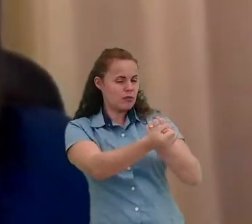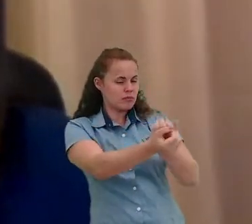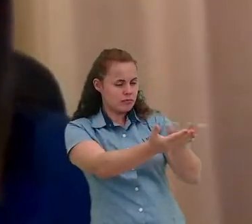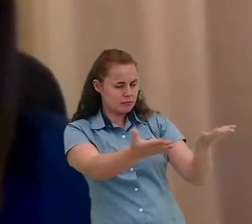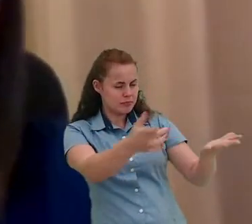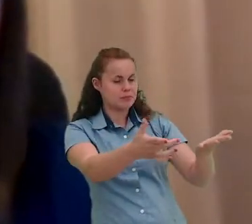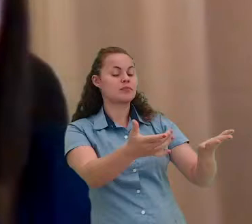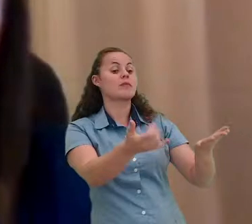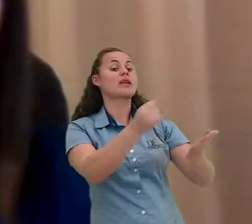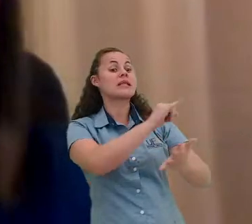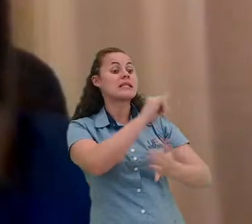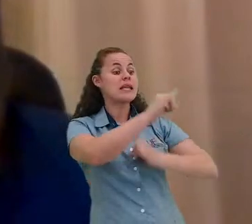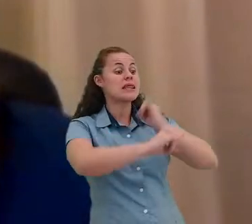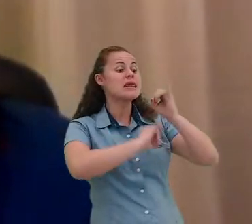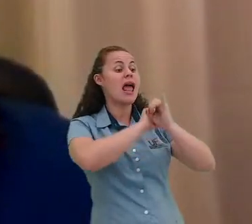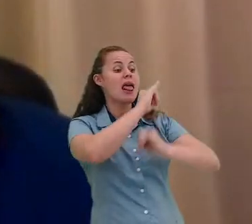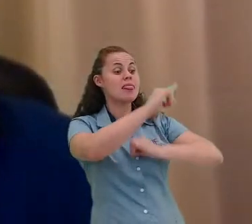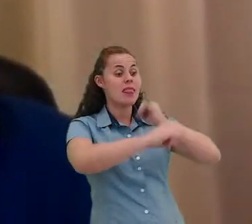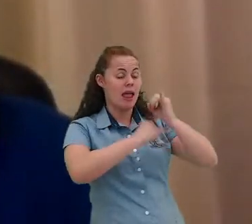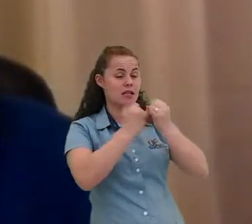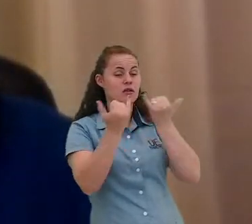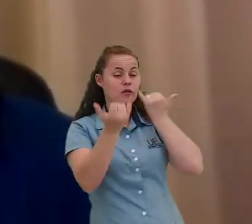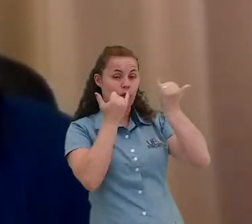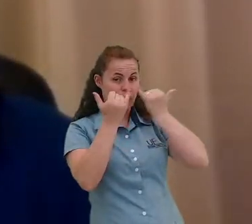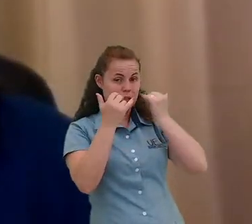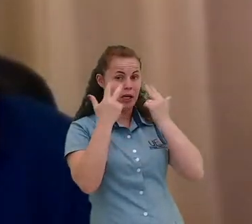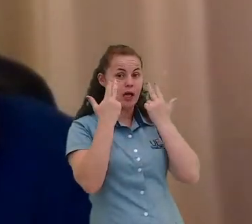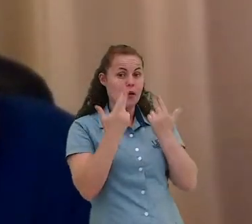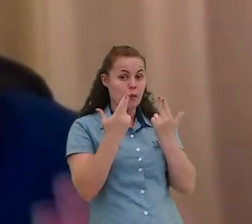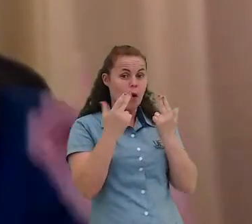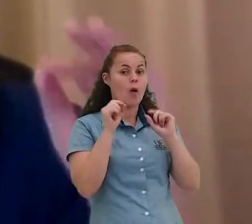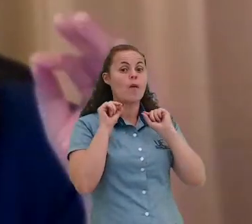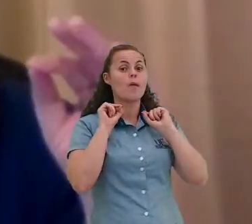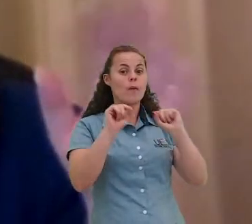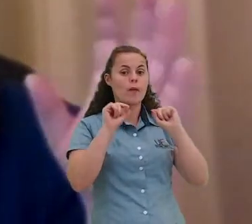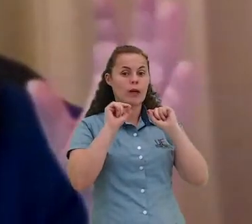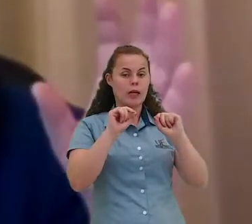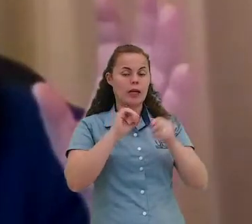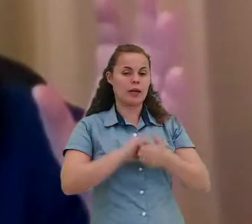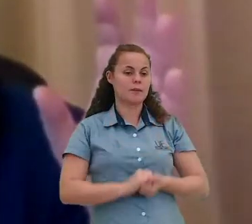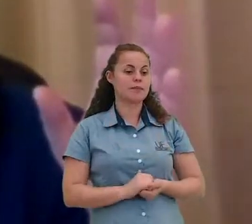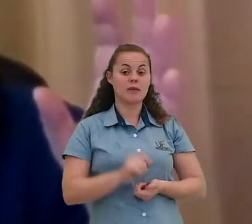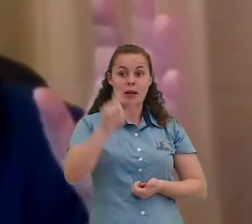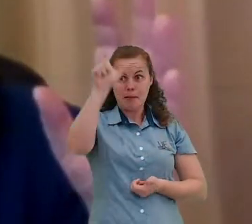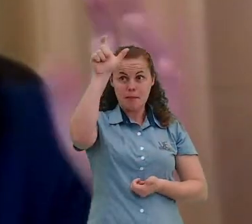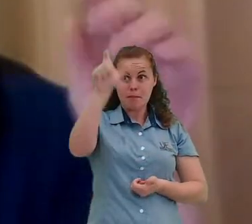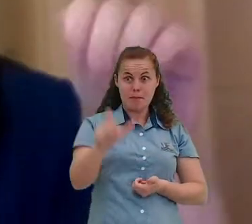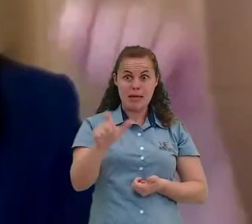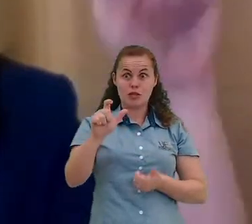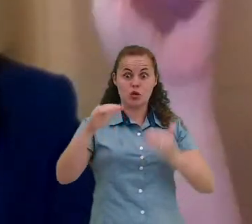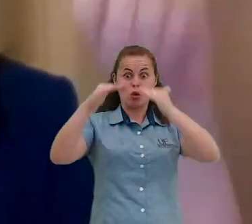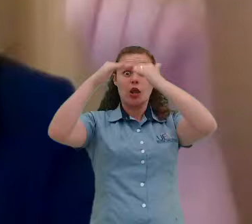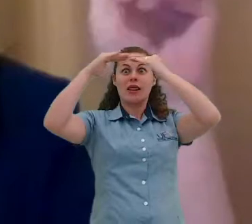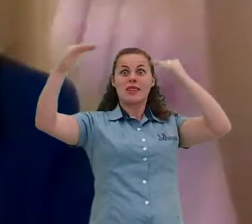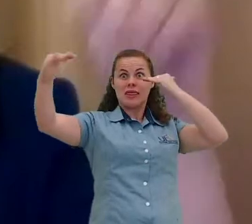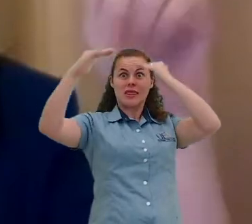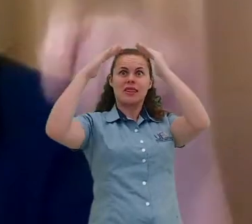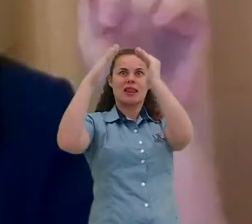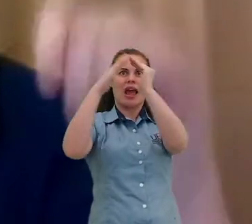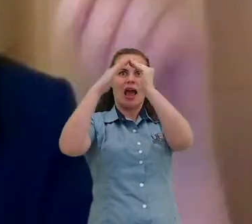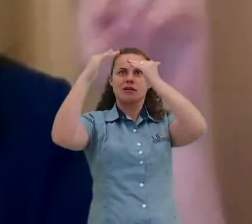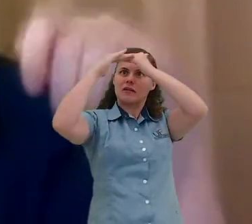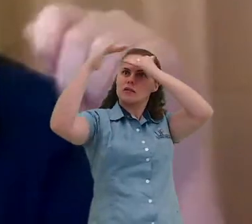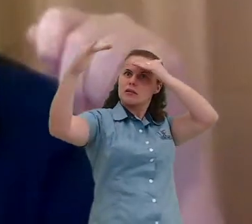estejam na internet, é como se fosse o seguinte: uma pessoa subisse num telhado e abrisse